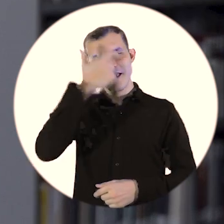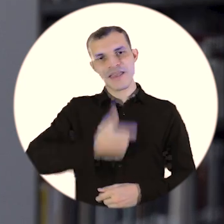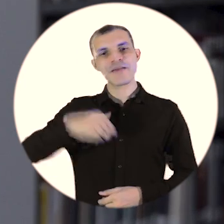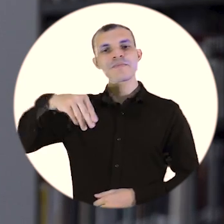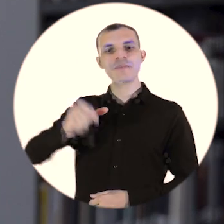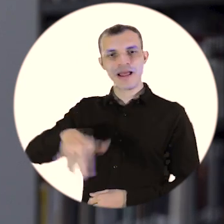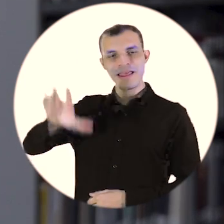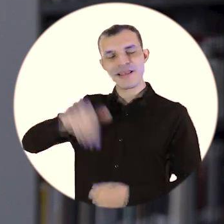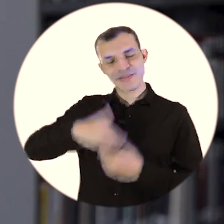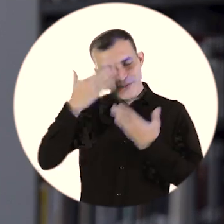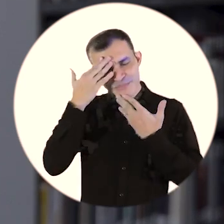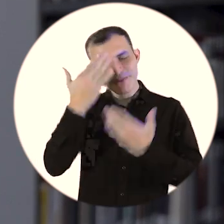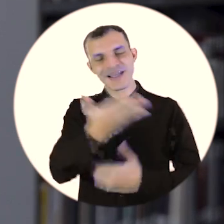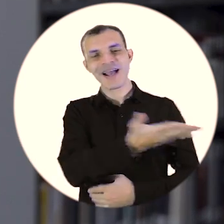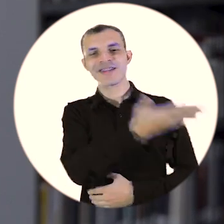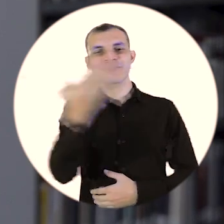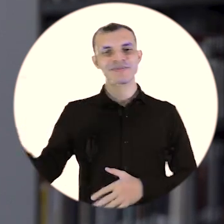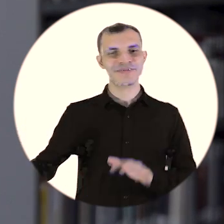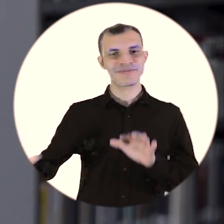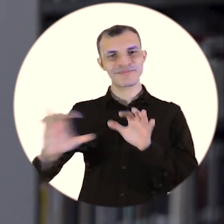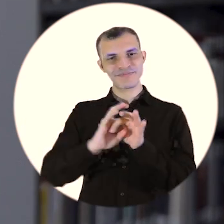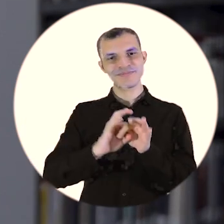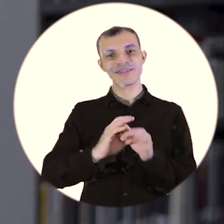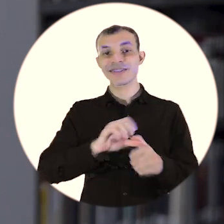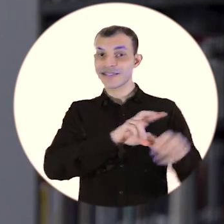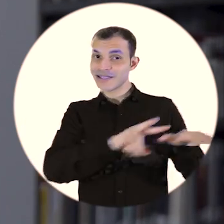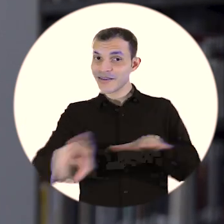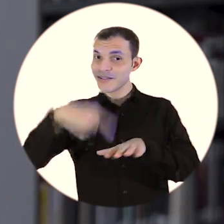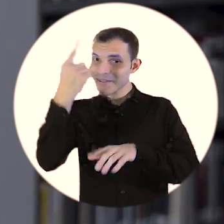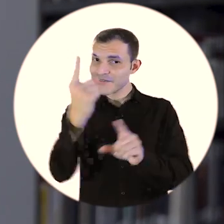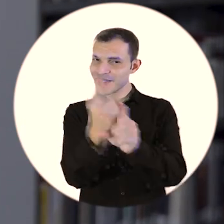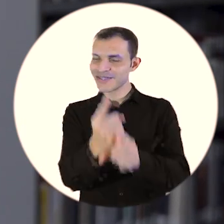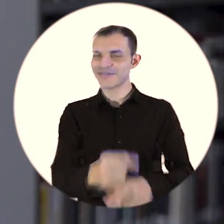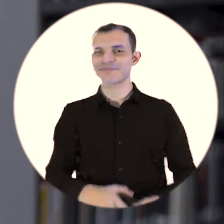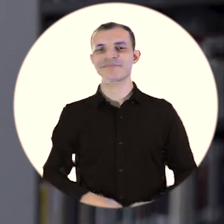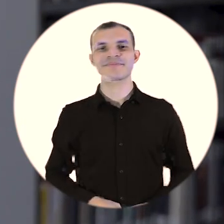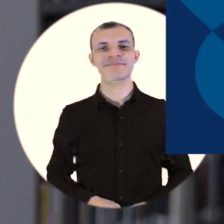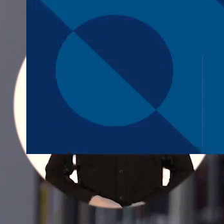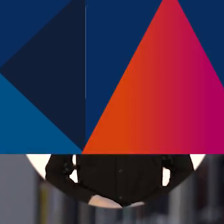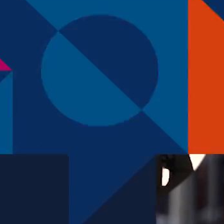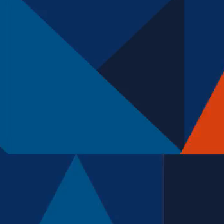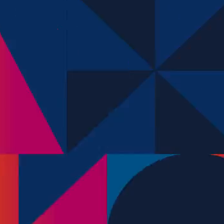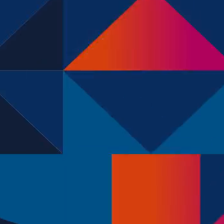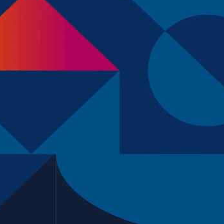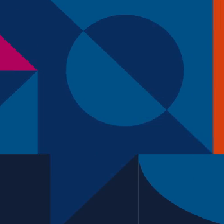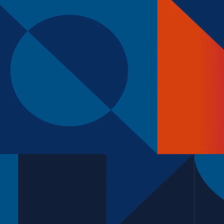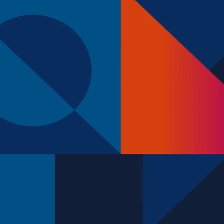Mariana Xavier e agradeço pela sua companhia. Eu te espero na próxima semana. Até lá!